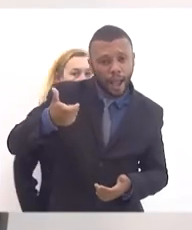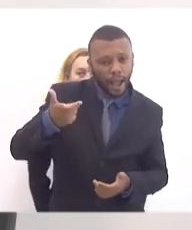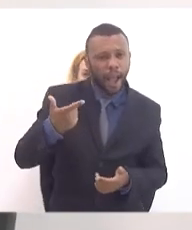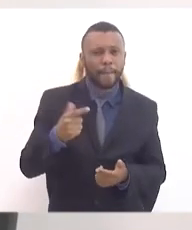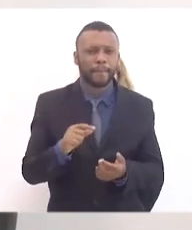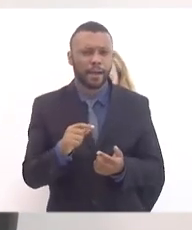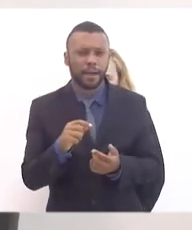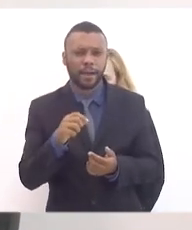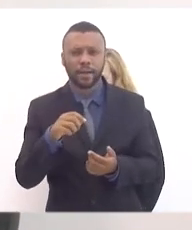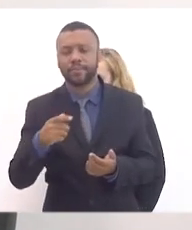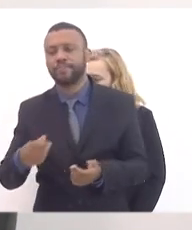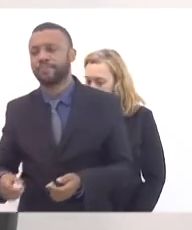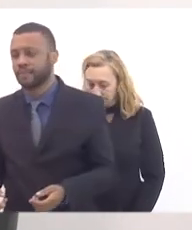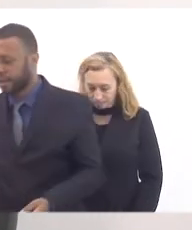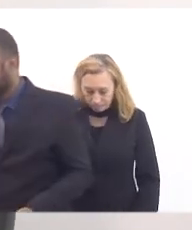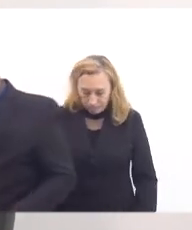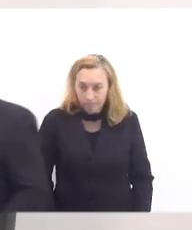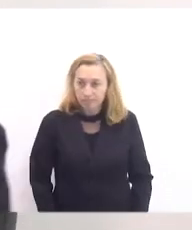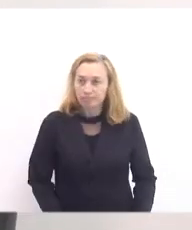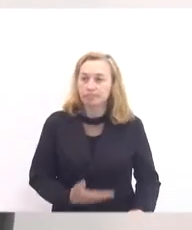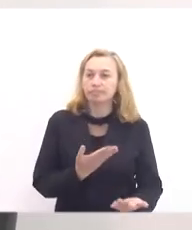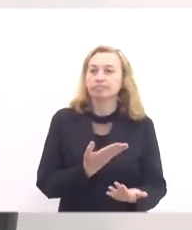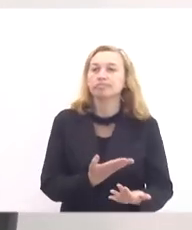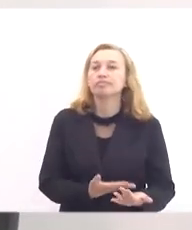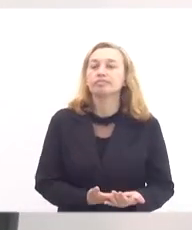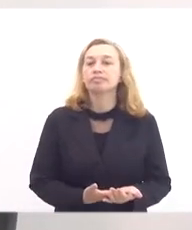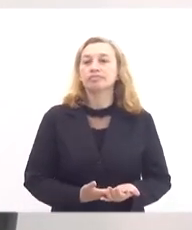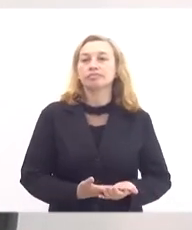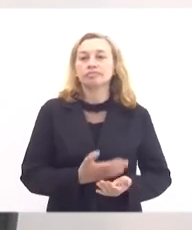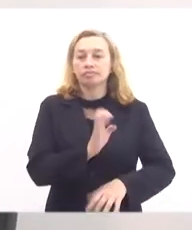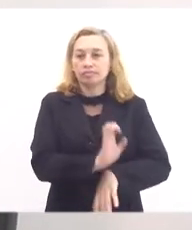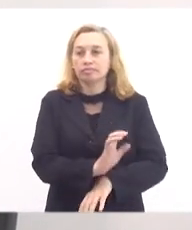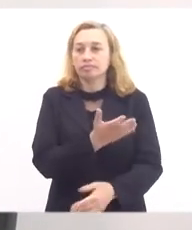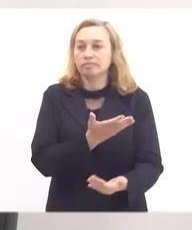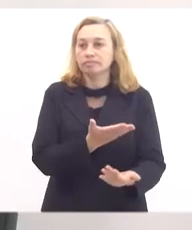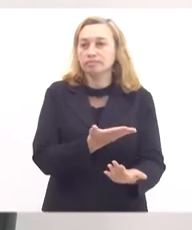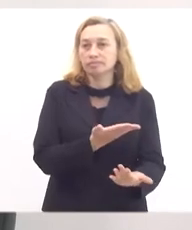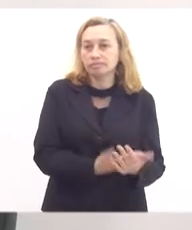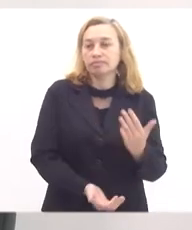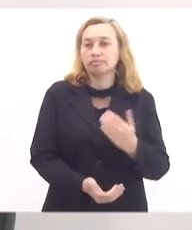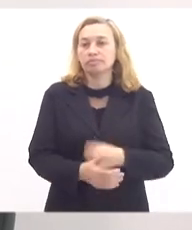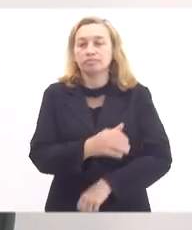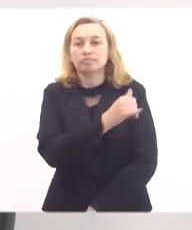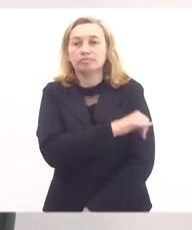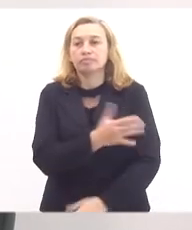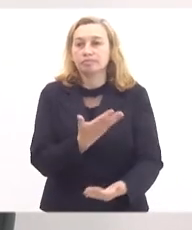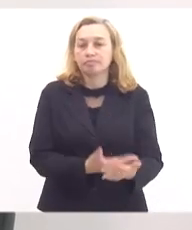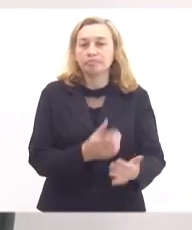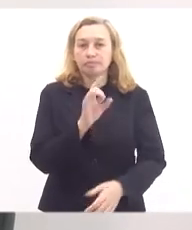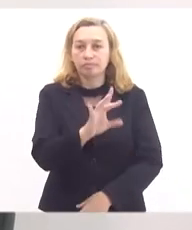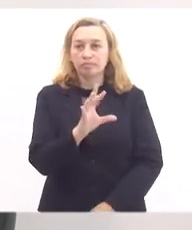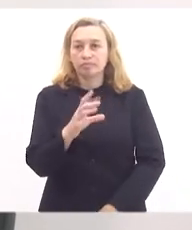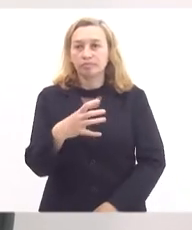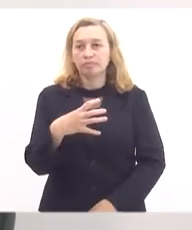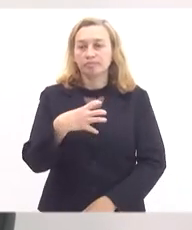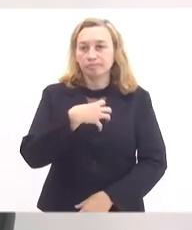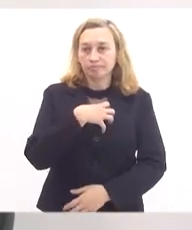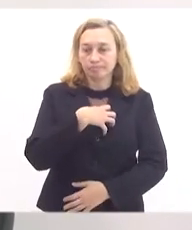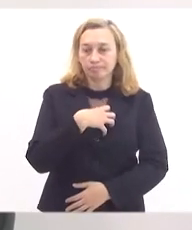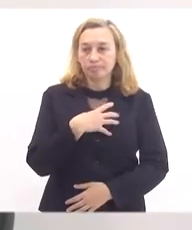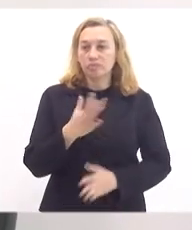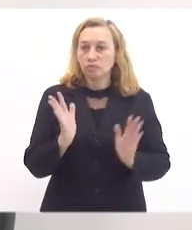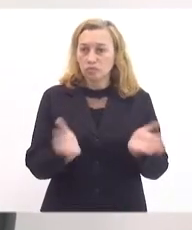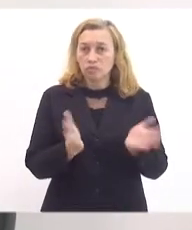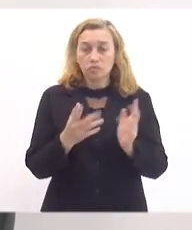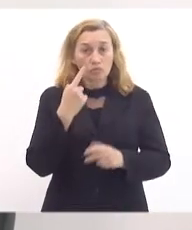estado do Rio só perde para Bahia e quando eu fiz um ofício à secretaria de fazenda me Trouxeram uma recadação vergonhosa em